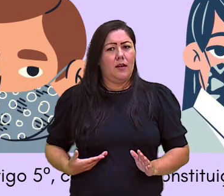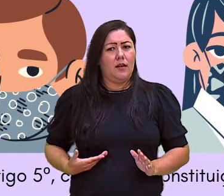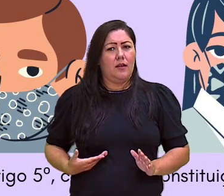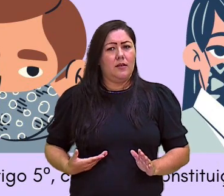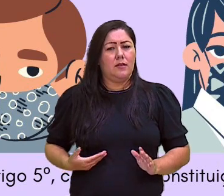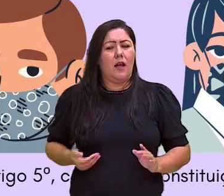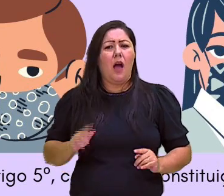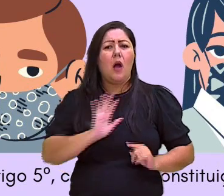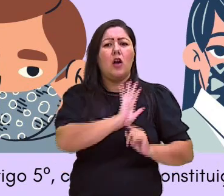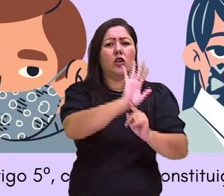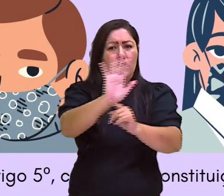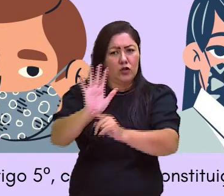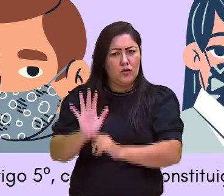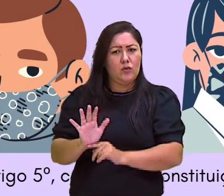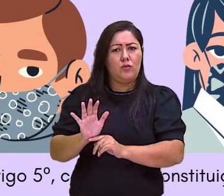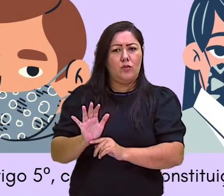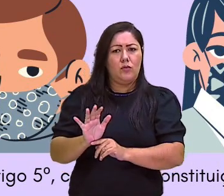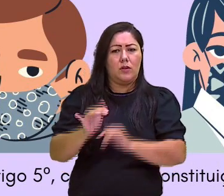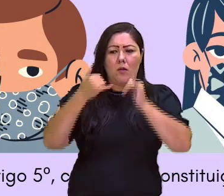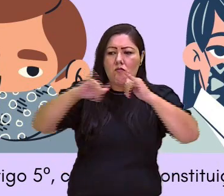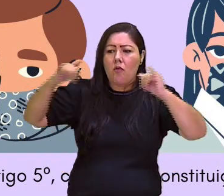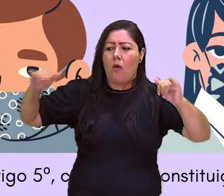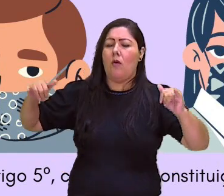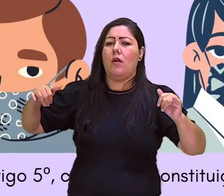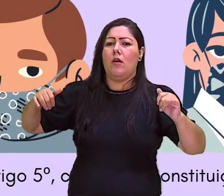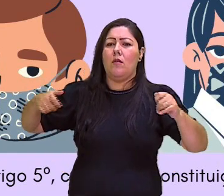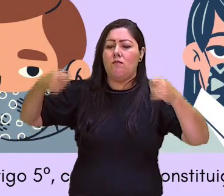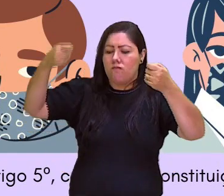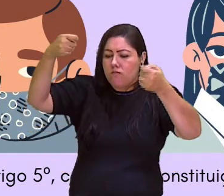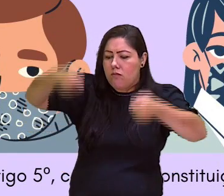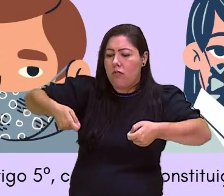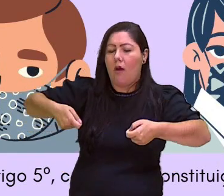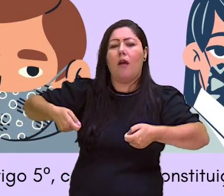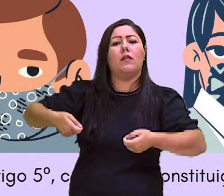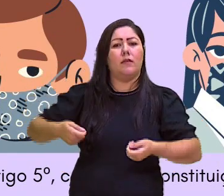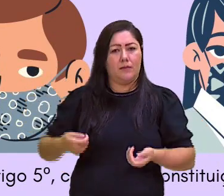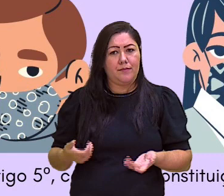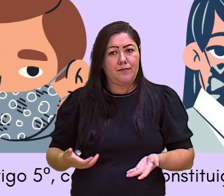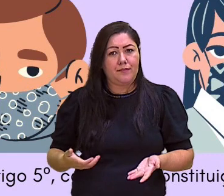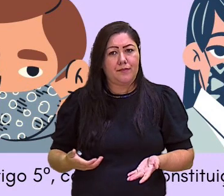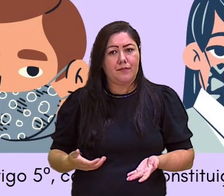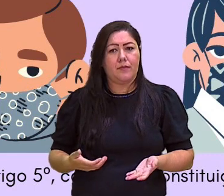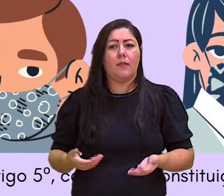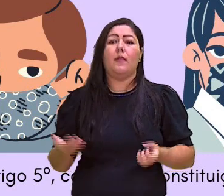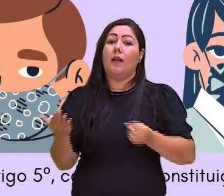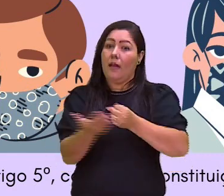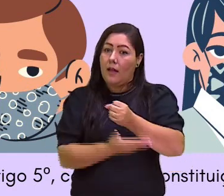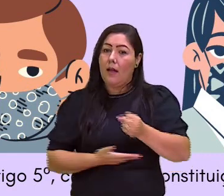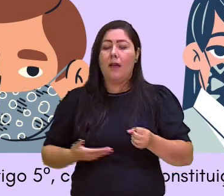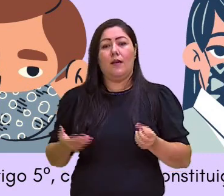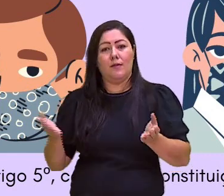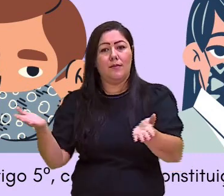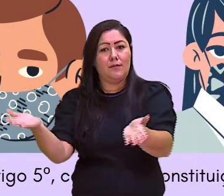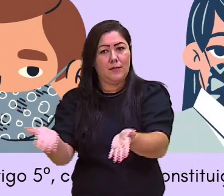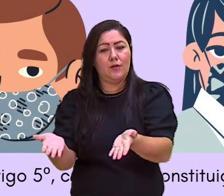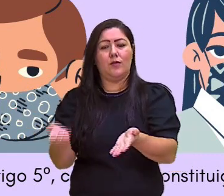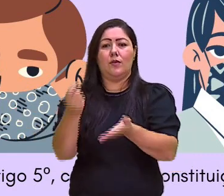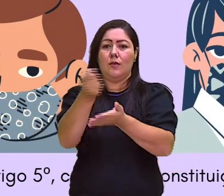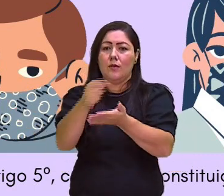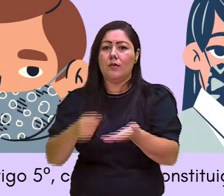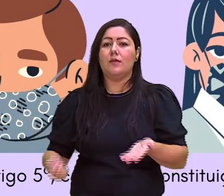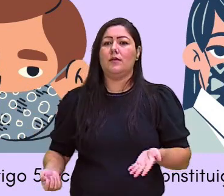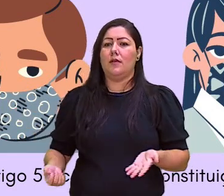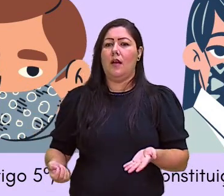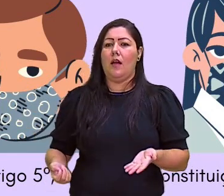seja efetivamente cumprida, porque é a base das constituições modernas. As mulheres vivem em igualdade com